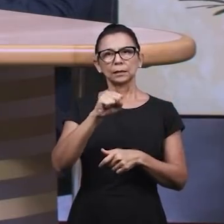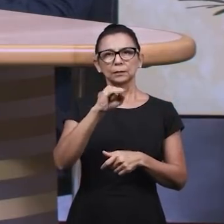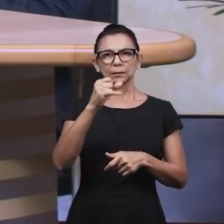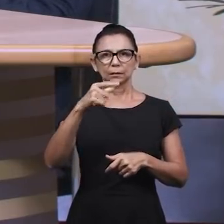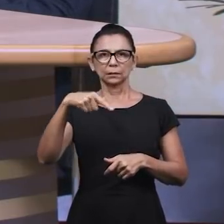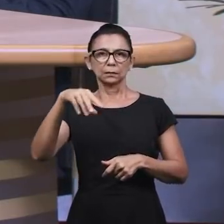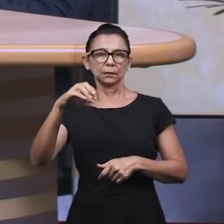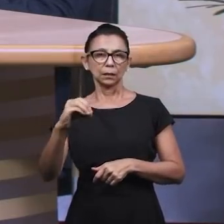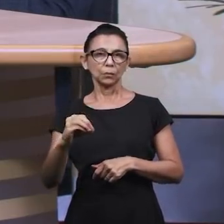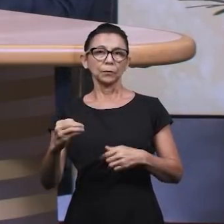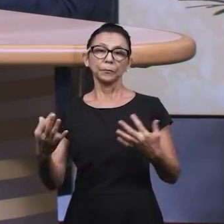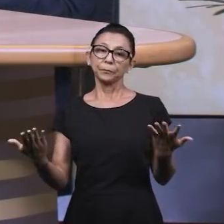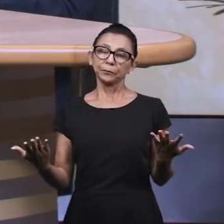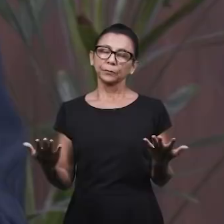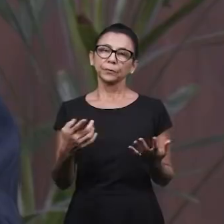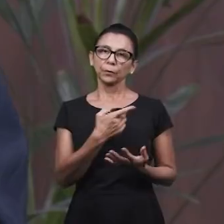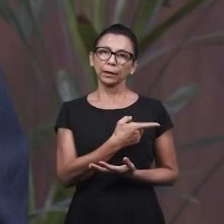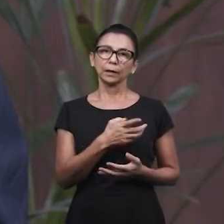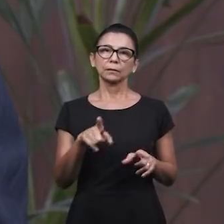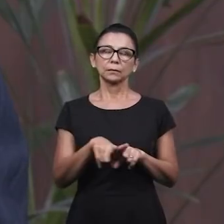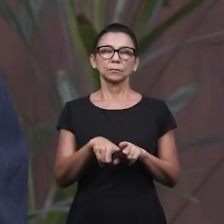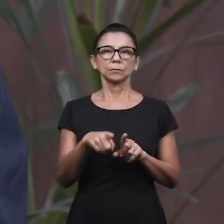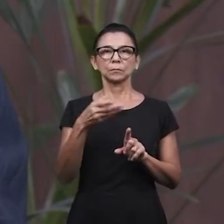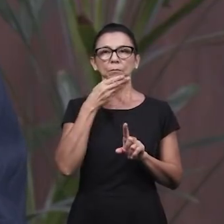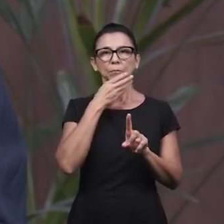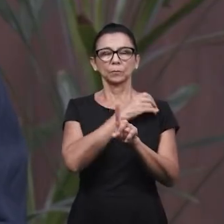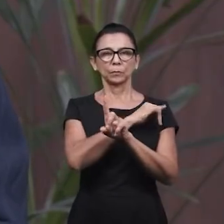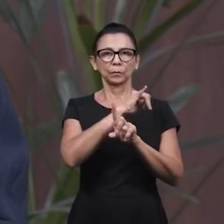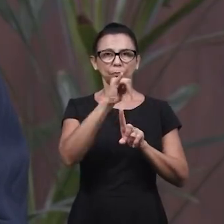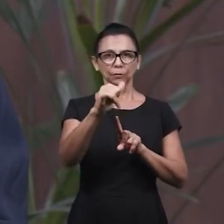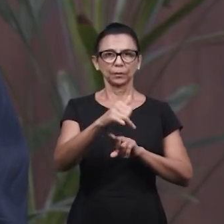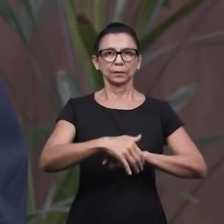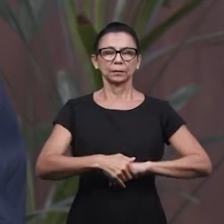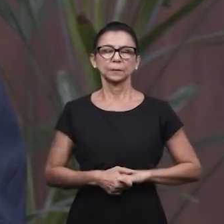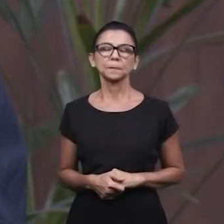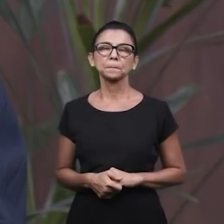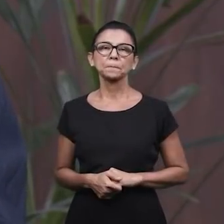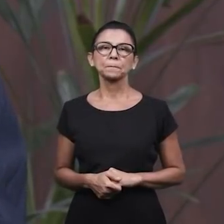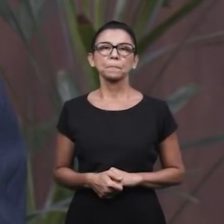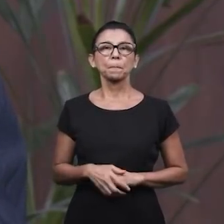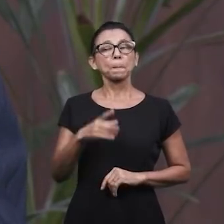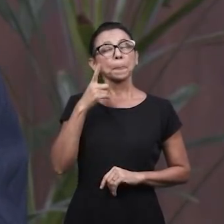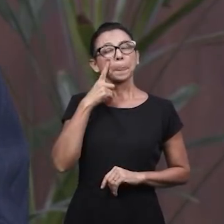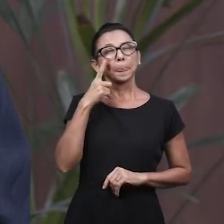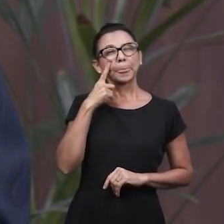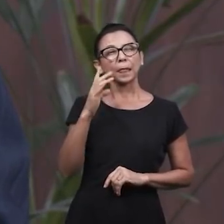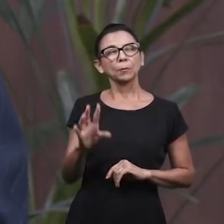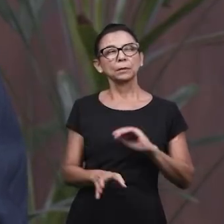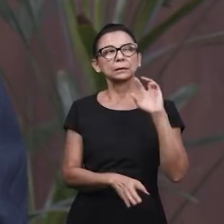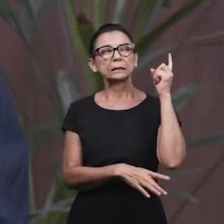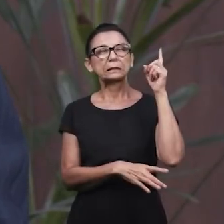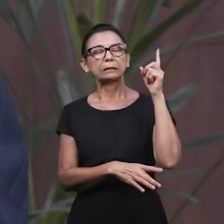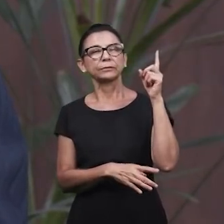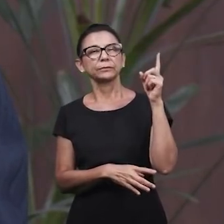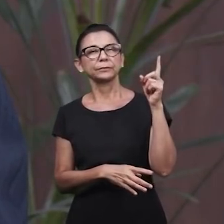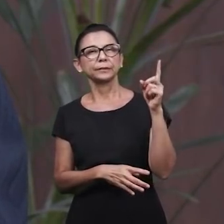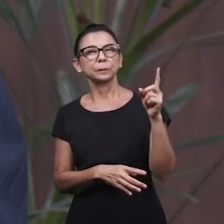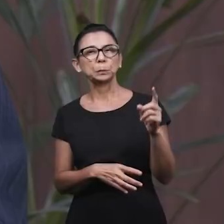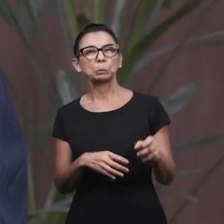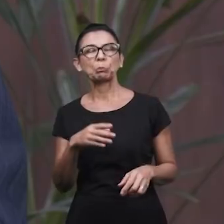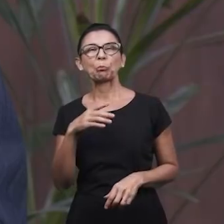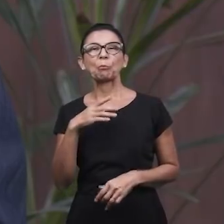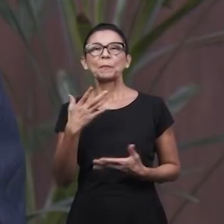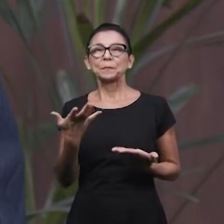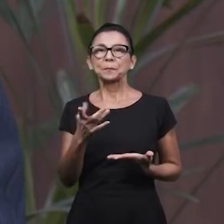era também profeta. Só que Davi também como rei, nessa tipologia que ele assume do Senhor Jesus como rei, ele teve momentos em que ele